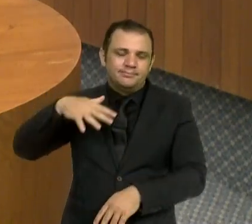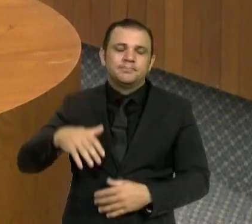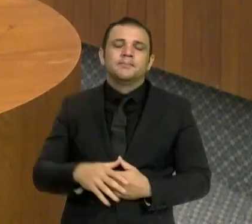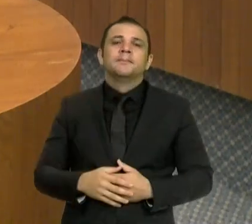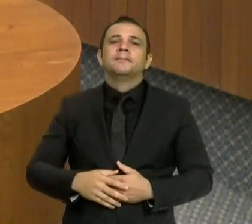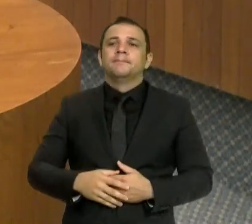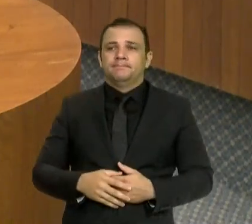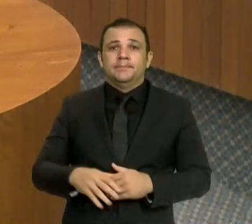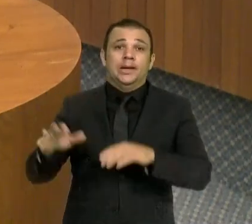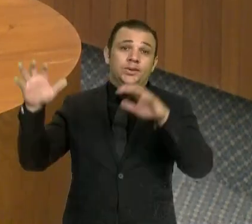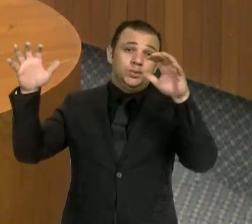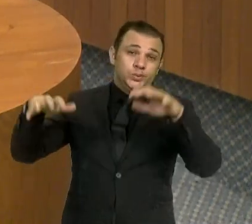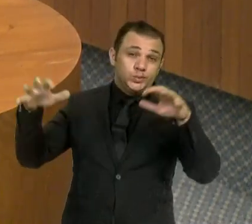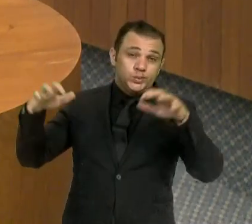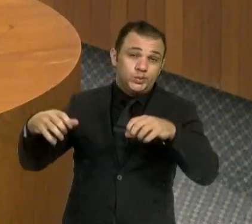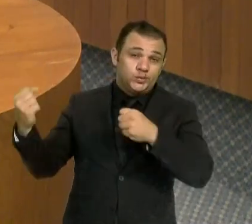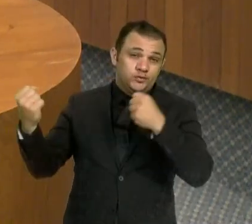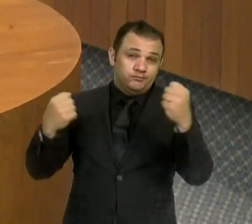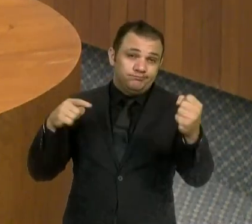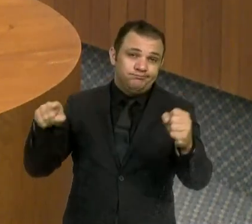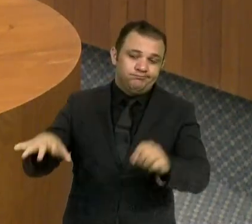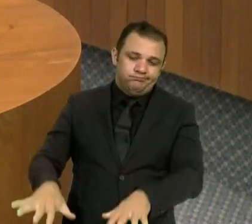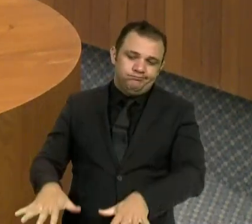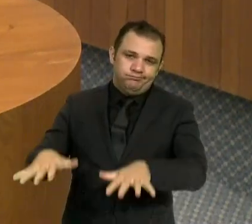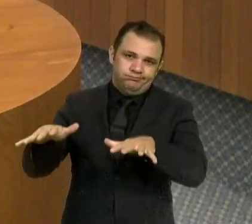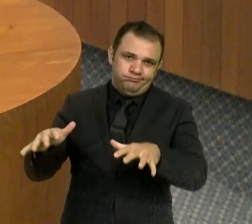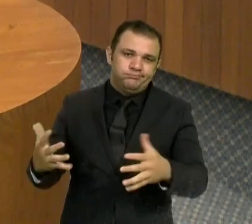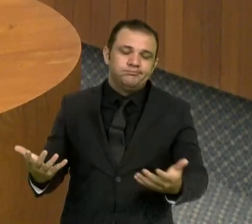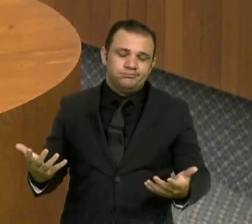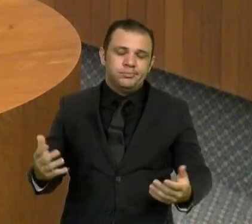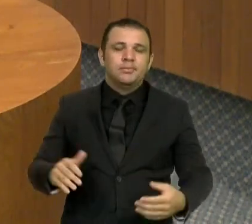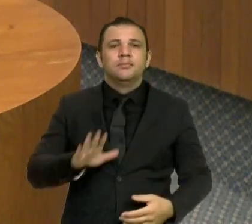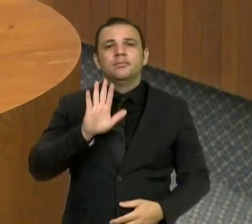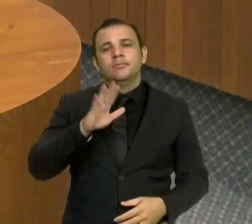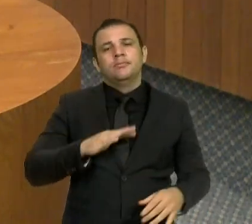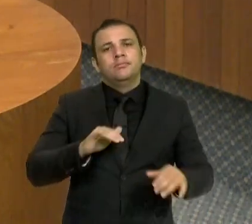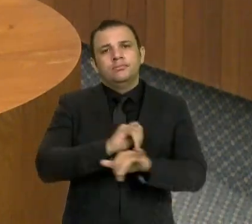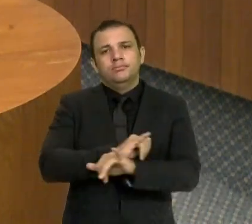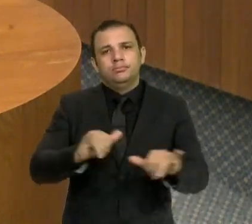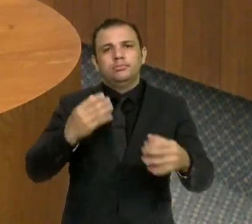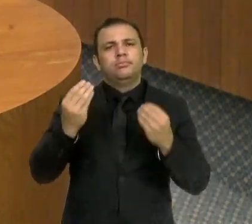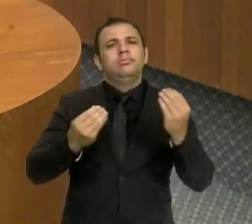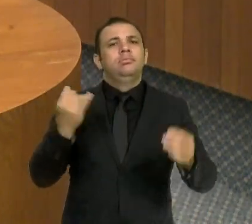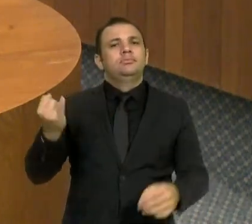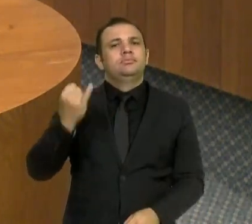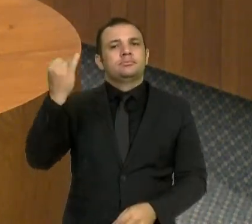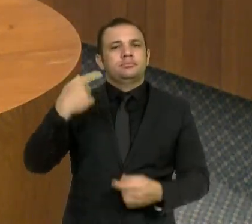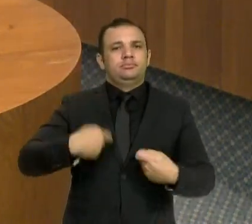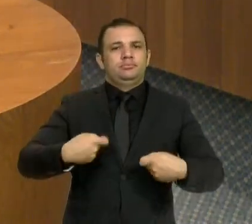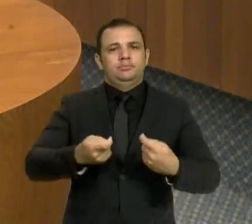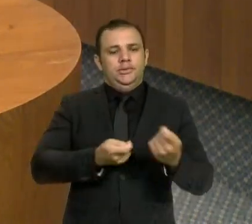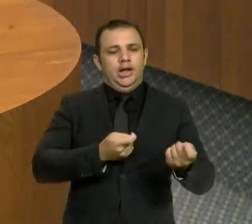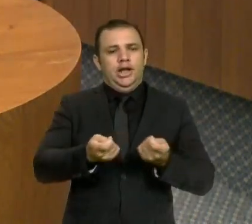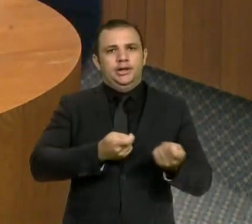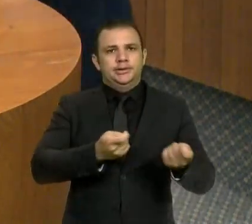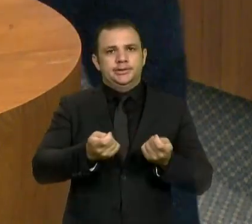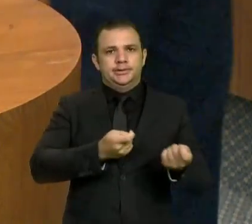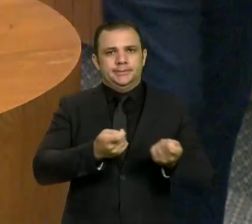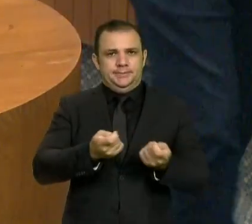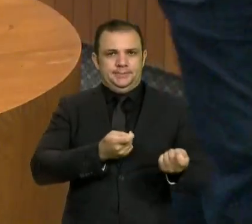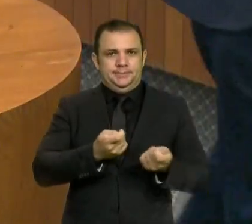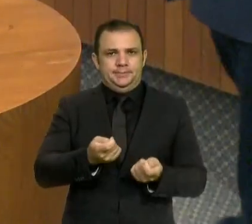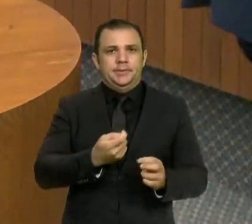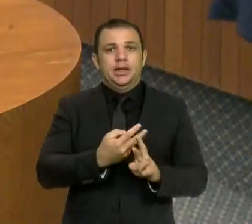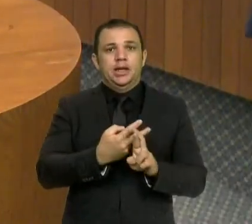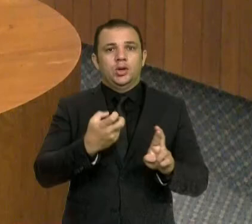justamente de uma forma bem rápida e breve, para a importância da gestão dos recursos hídricos no nosso estado. Às vezes